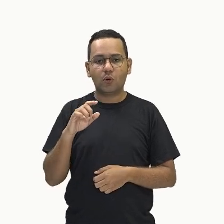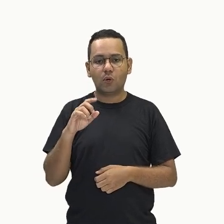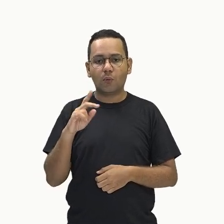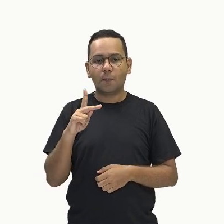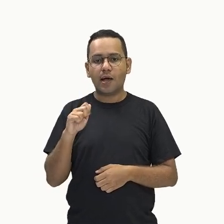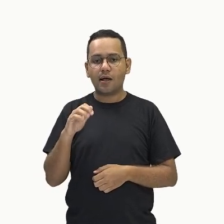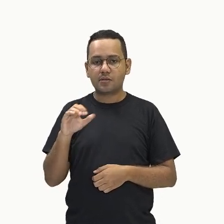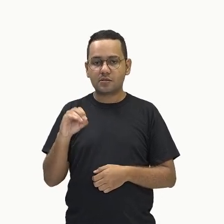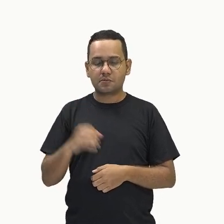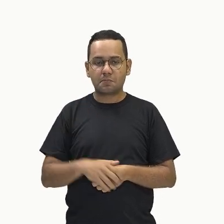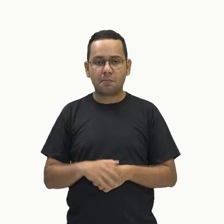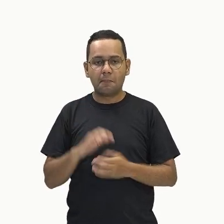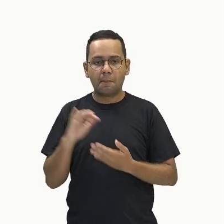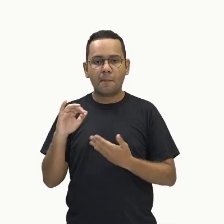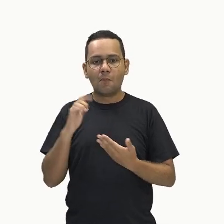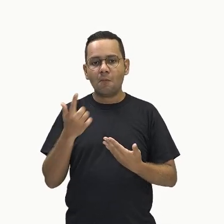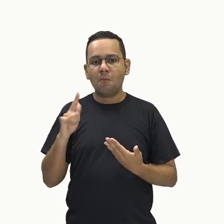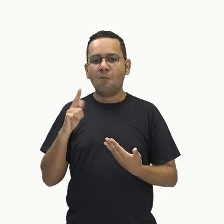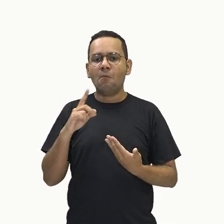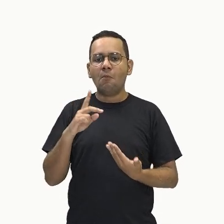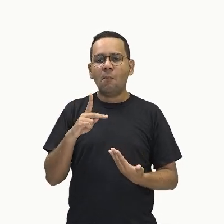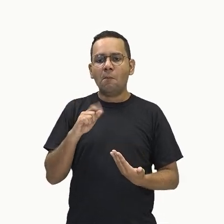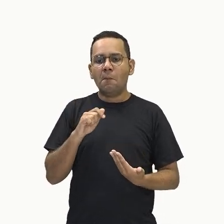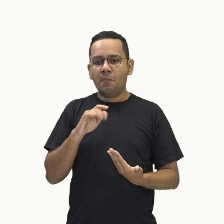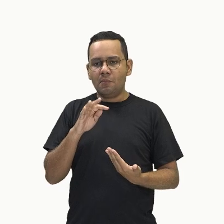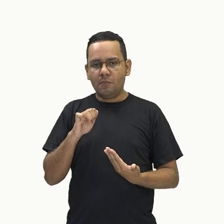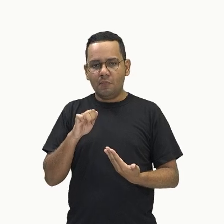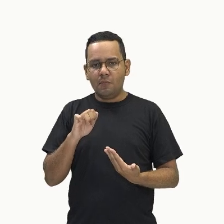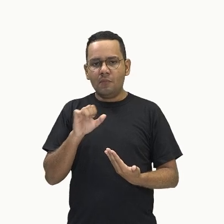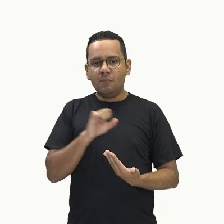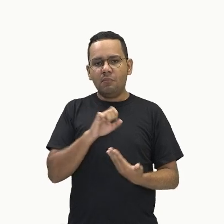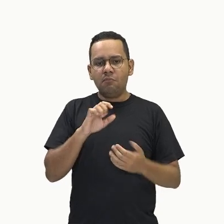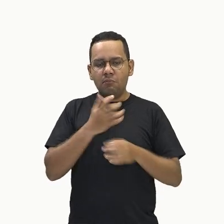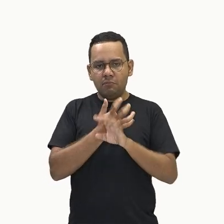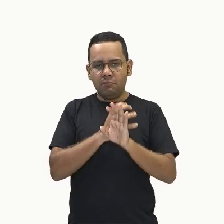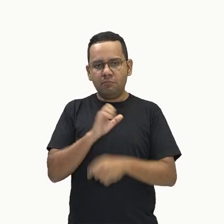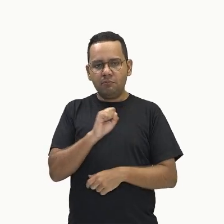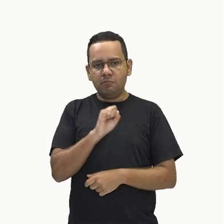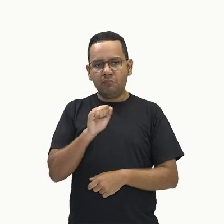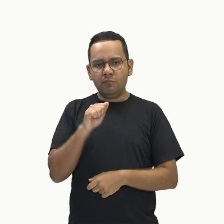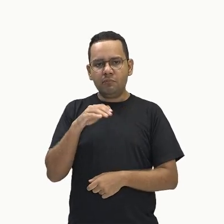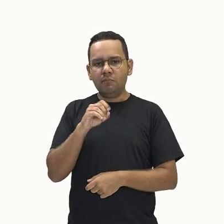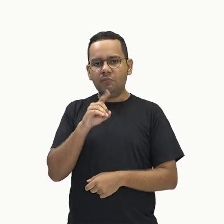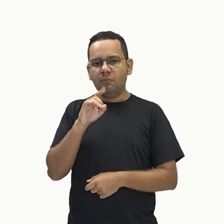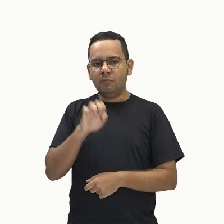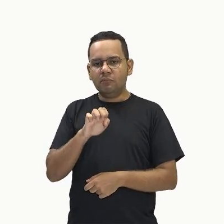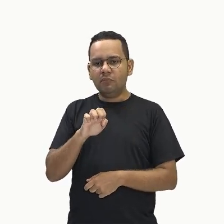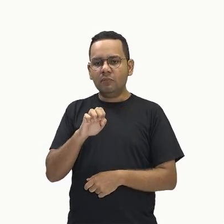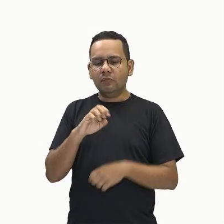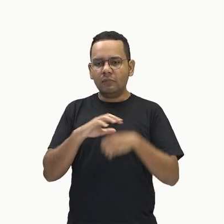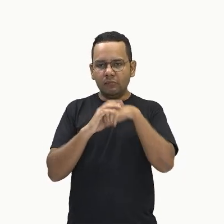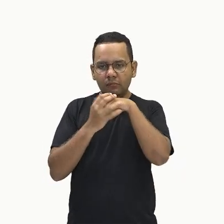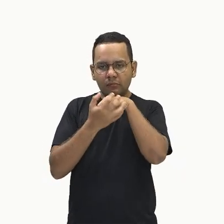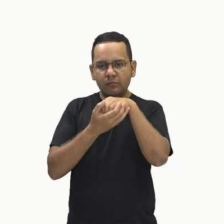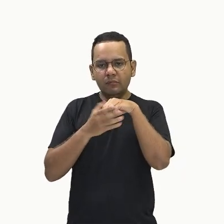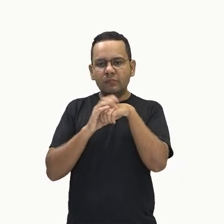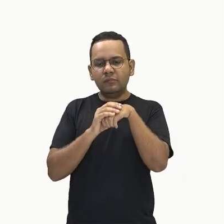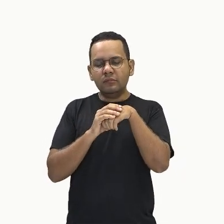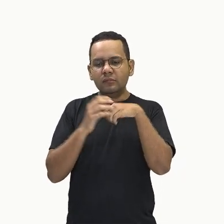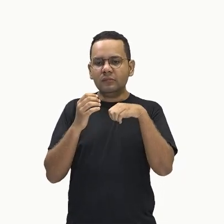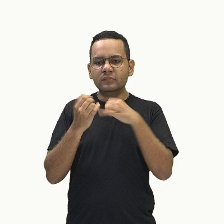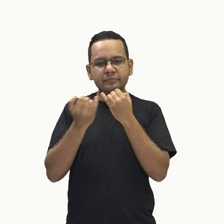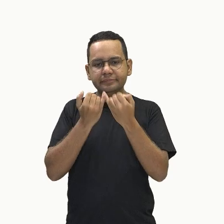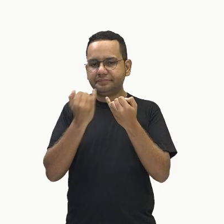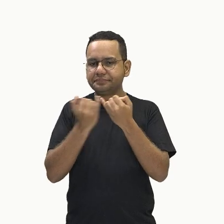pé, o osso sesamoide, que é redondo, esférico, como o do seu